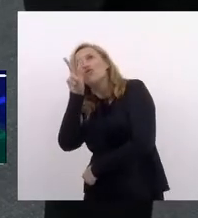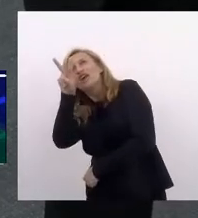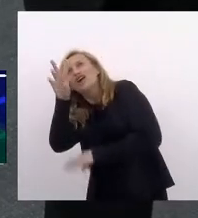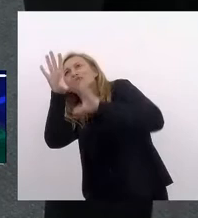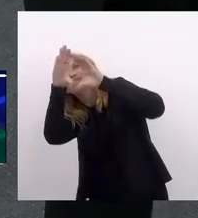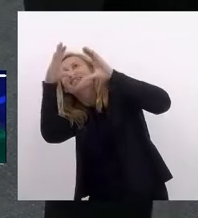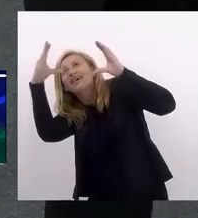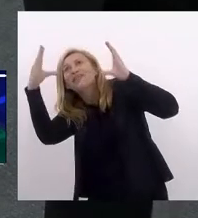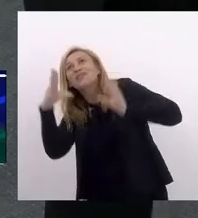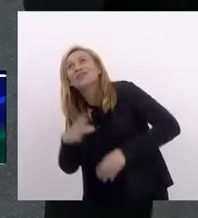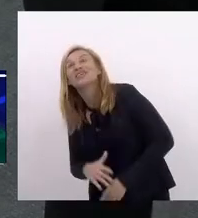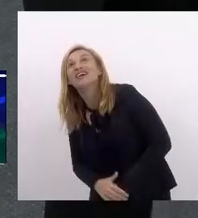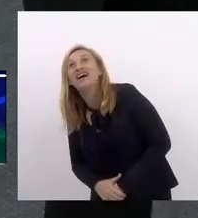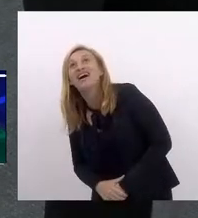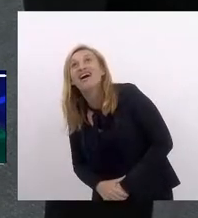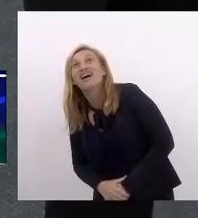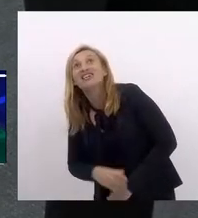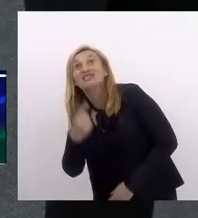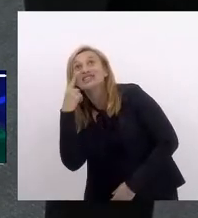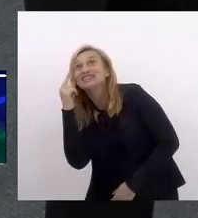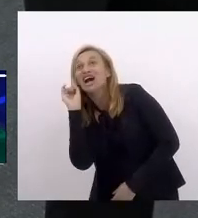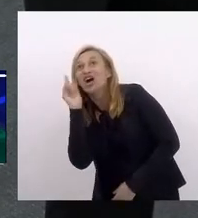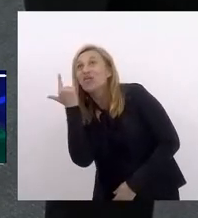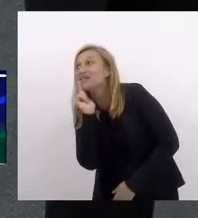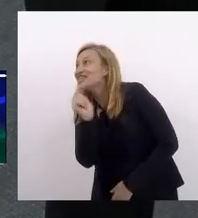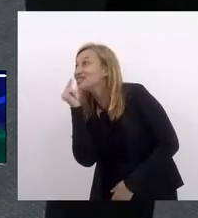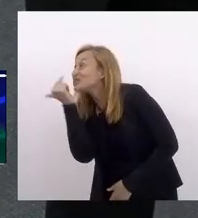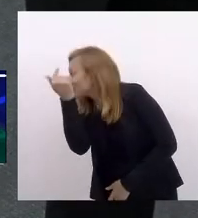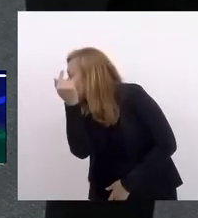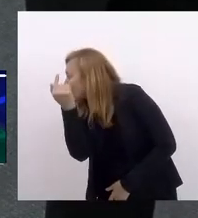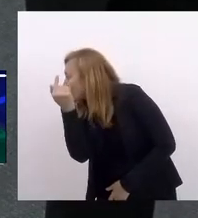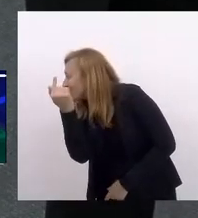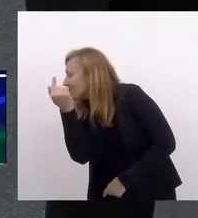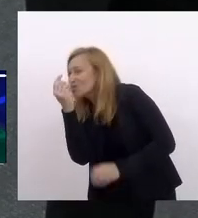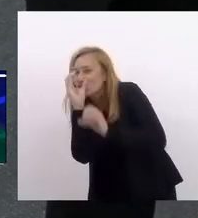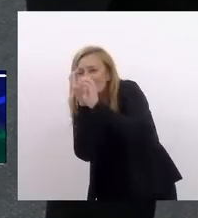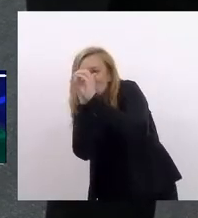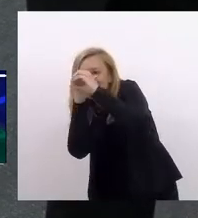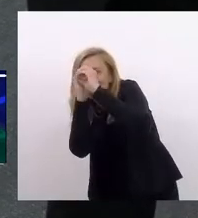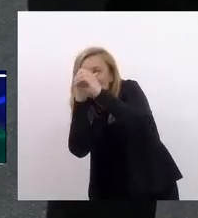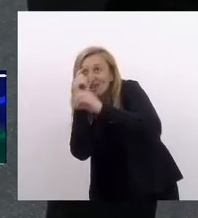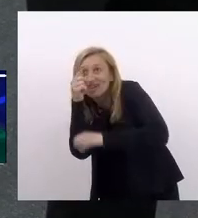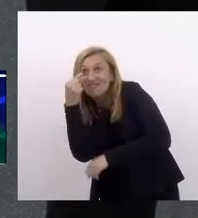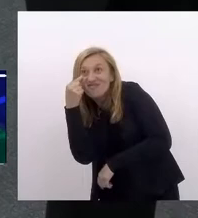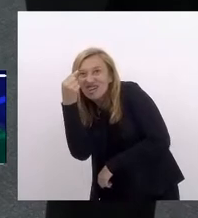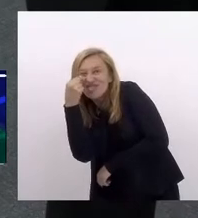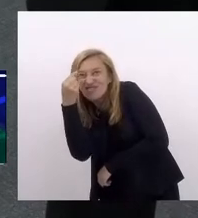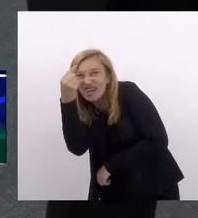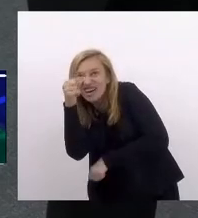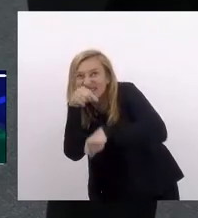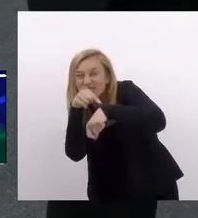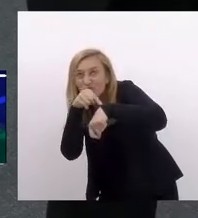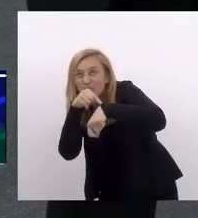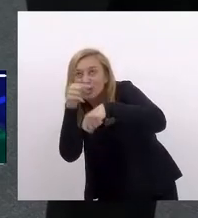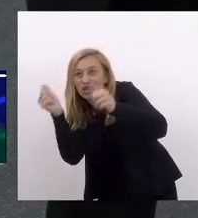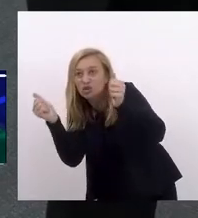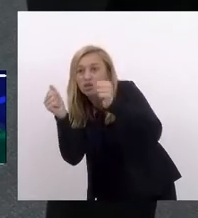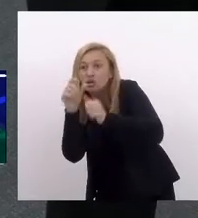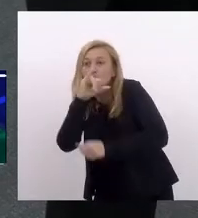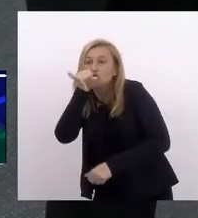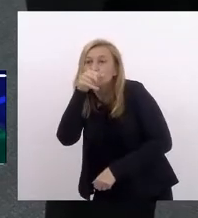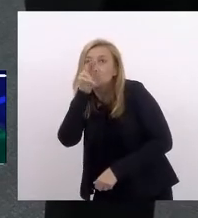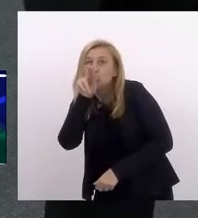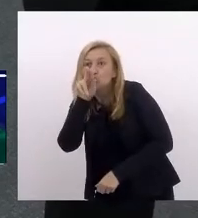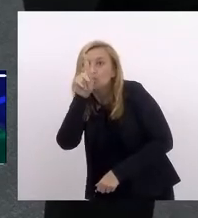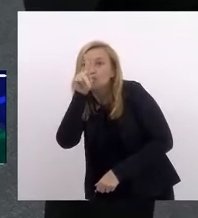céu, você está conseguindo ver a olho nu, nesse momento, Júpiter e